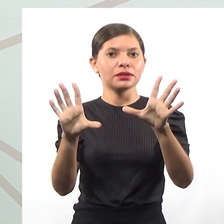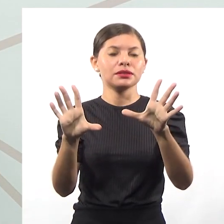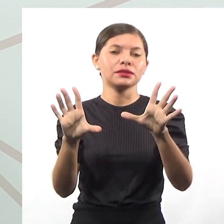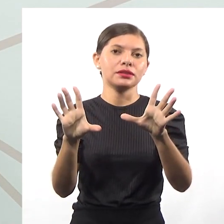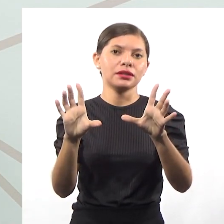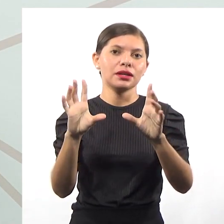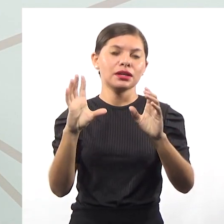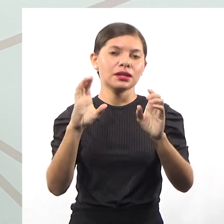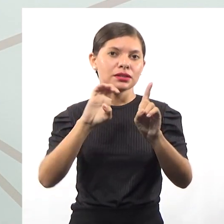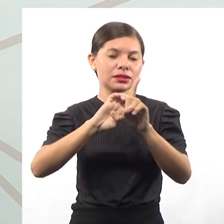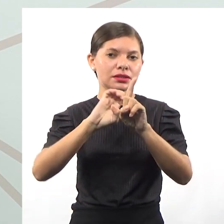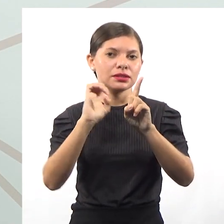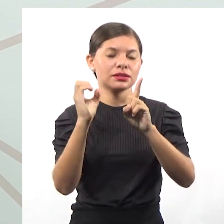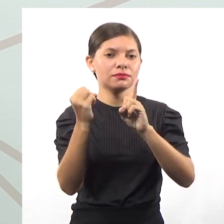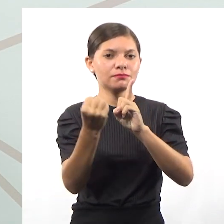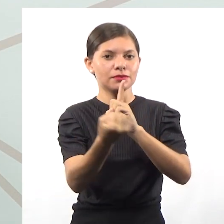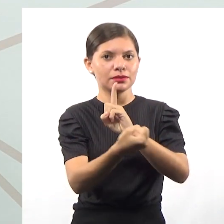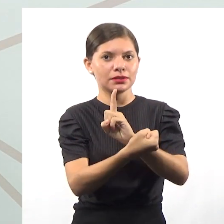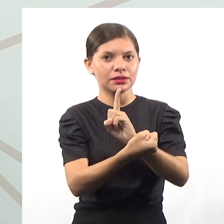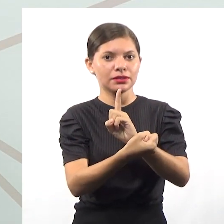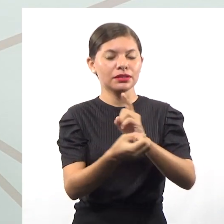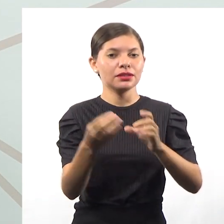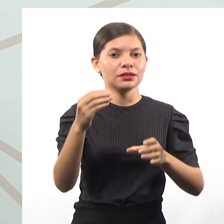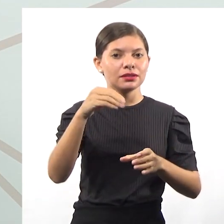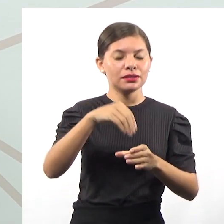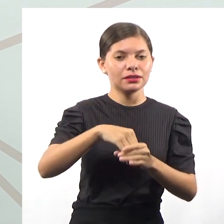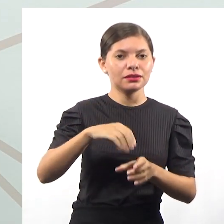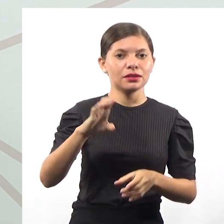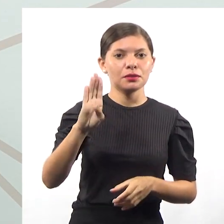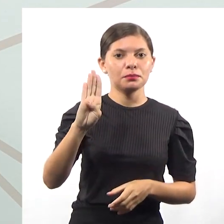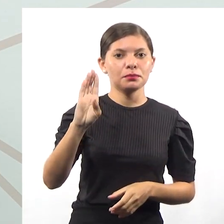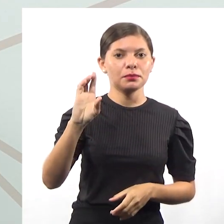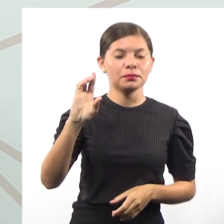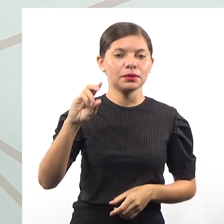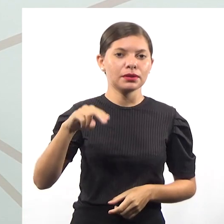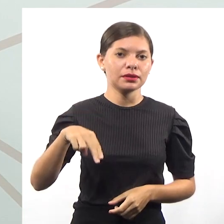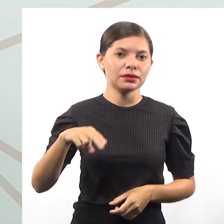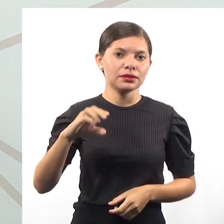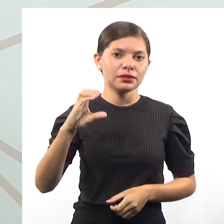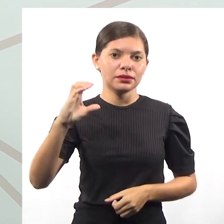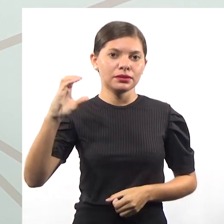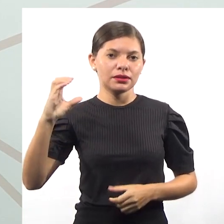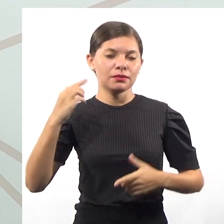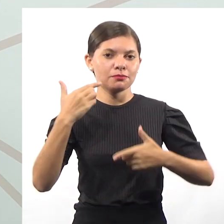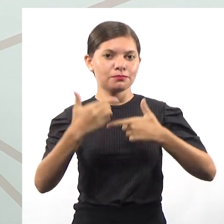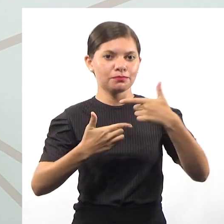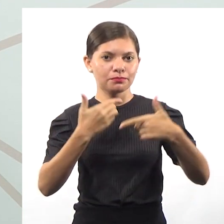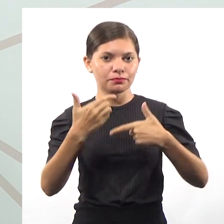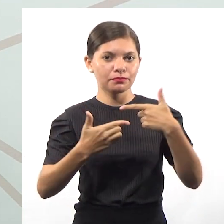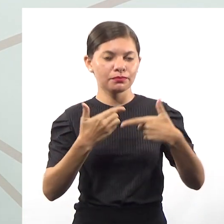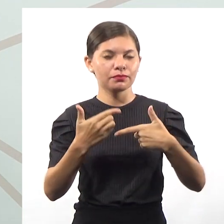de cidadania. Então, dentro da BNCC serão trabalhados esses outros